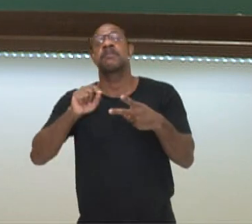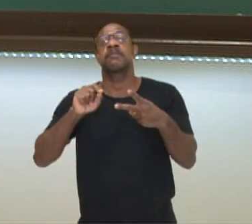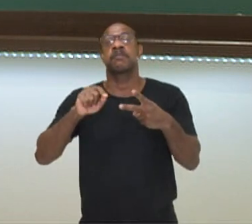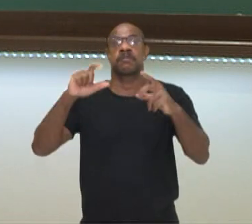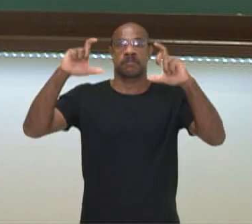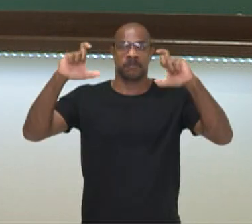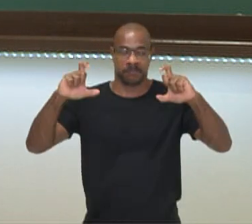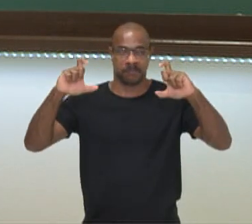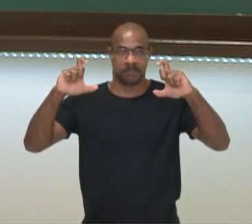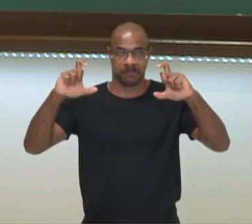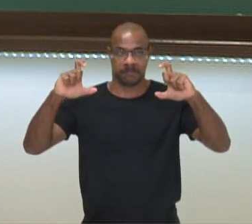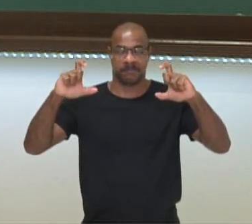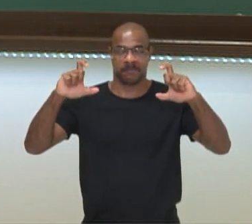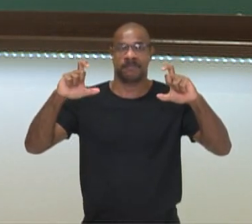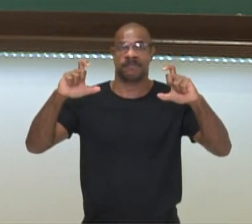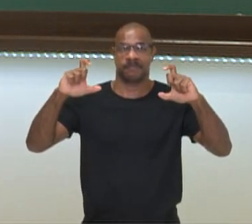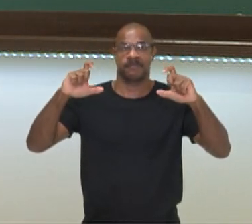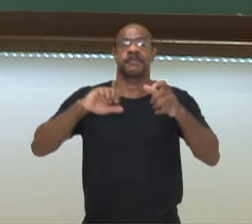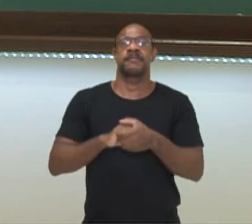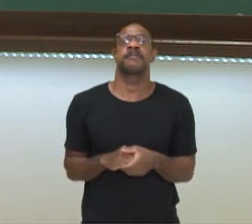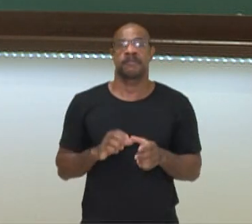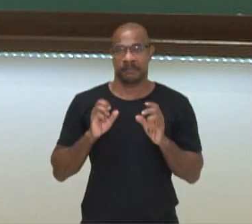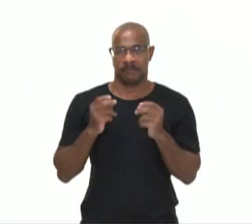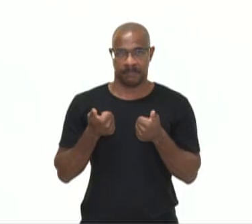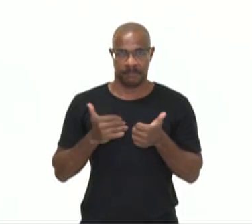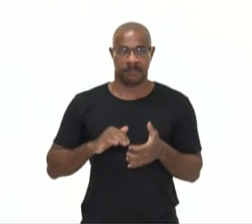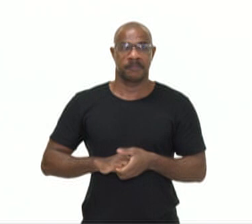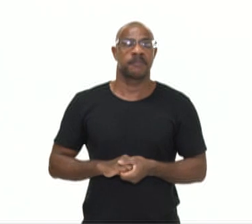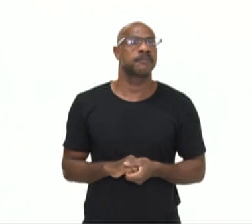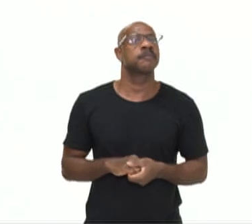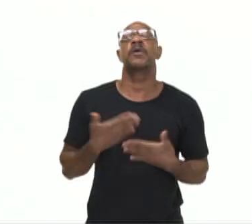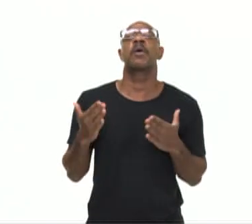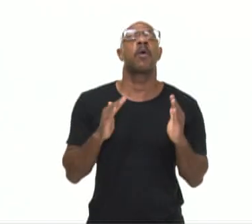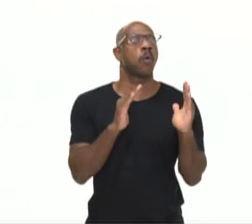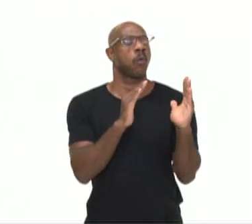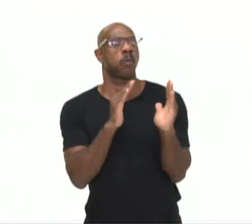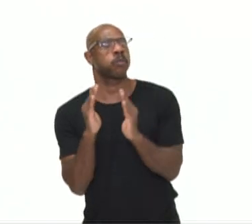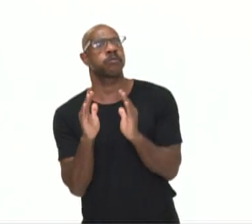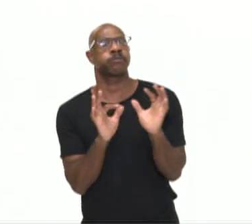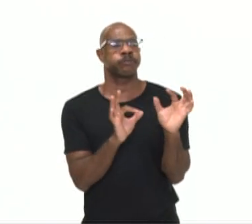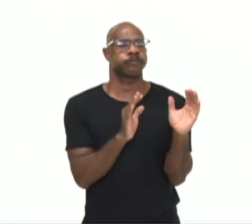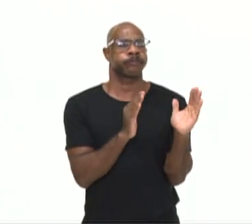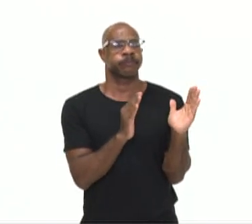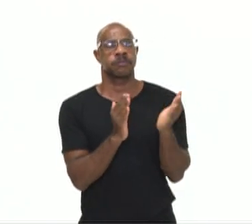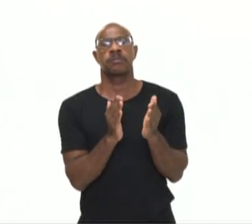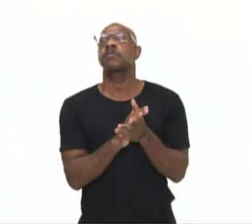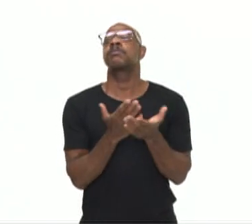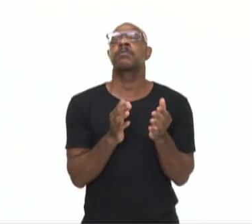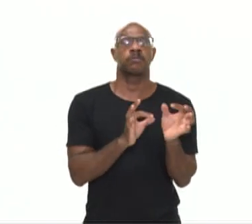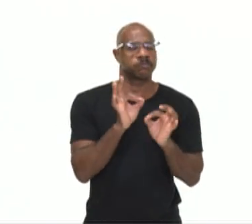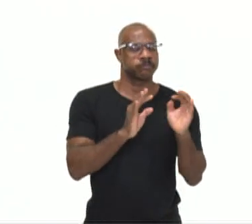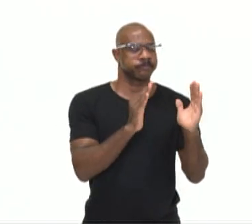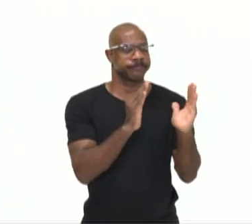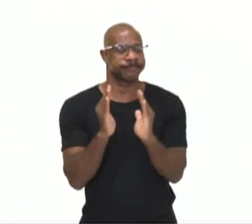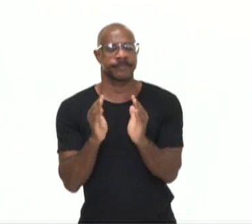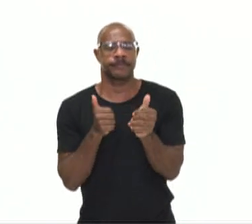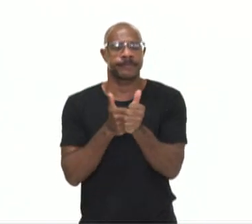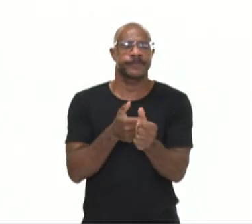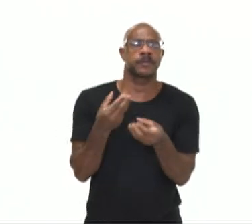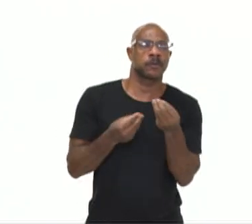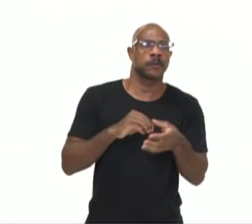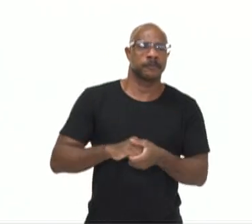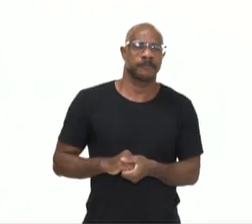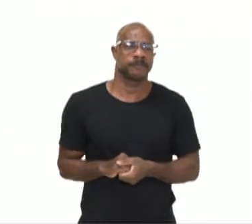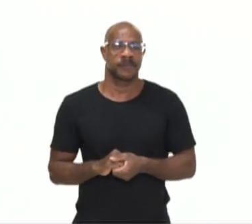os colchetes, certo? Muito bem. E qual ordem que é essa, certo? Qual ordem que é essa que a gente segue? Quando a